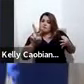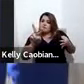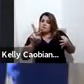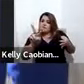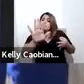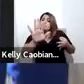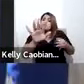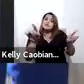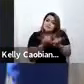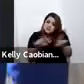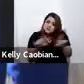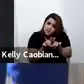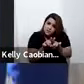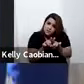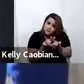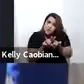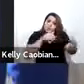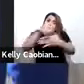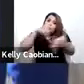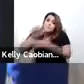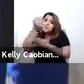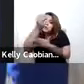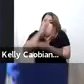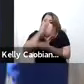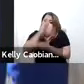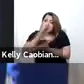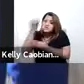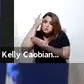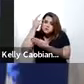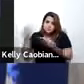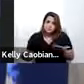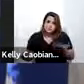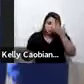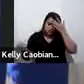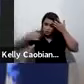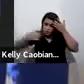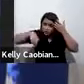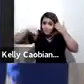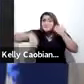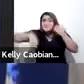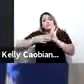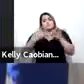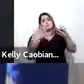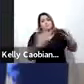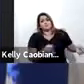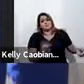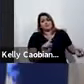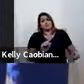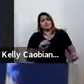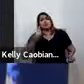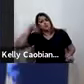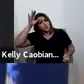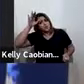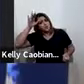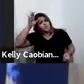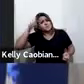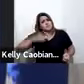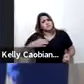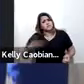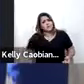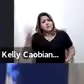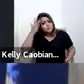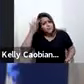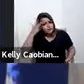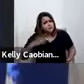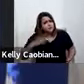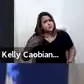de 800 trabalhadores. Jamais qualquer sindicato em sã consciência assinaria um acordo autorizando a empresa